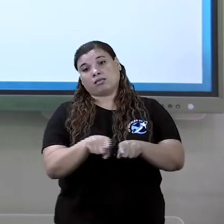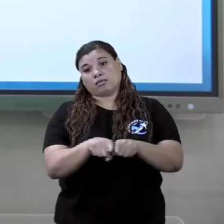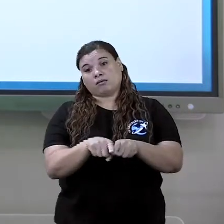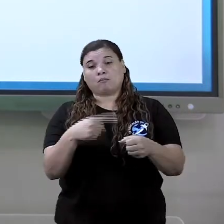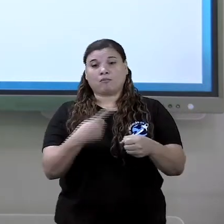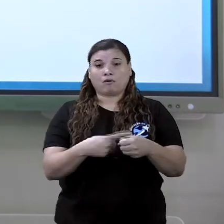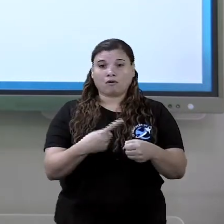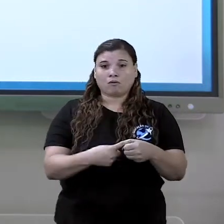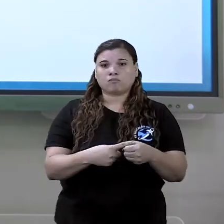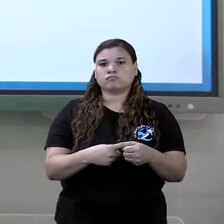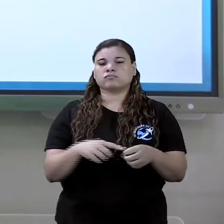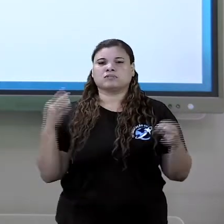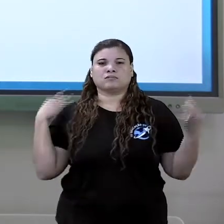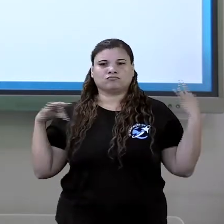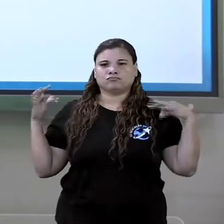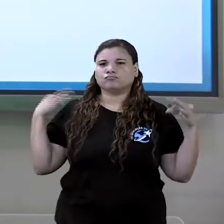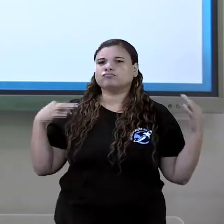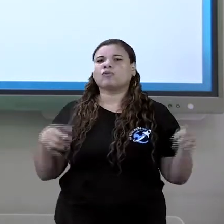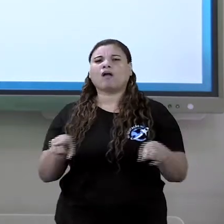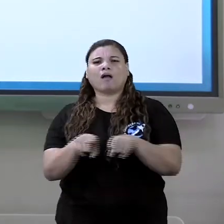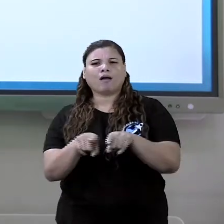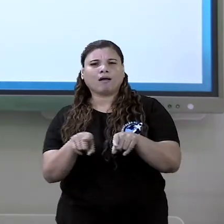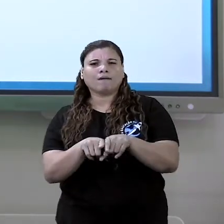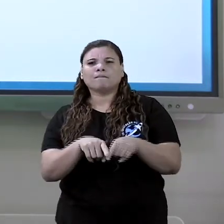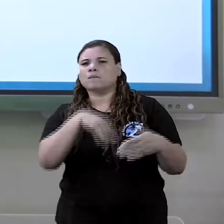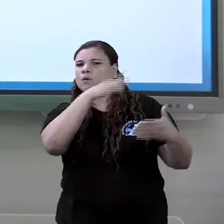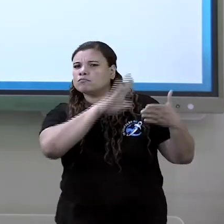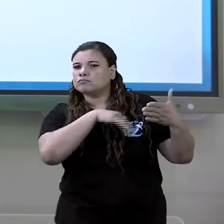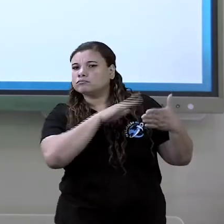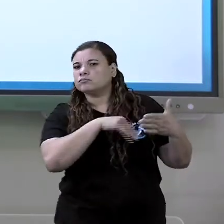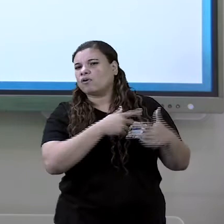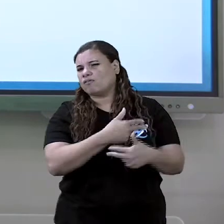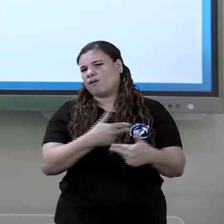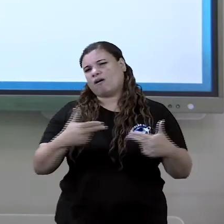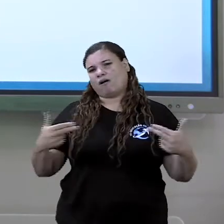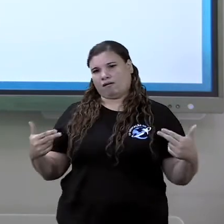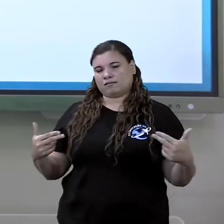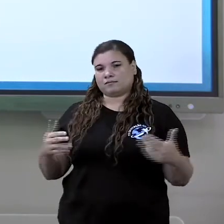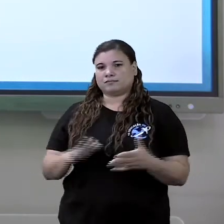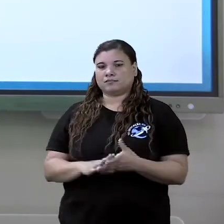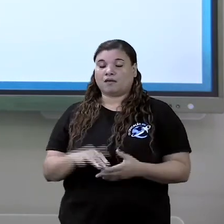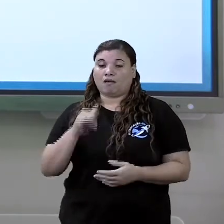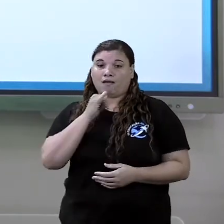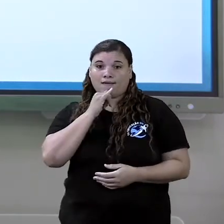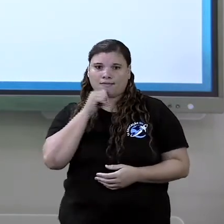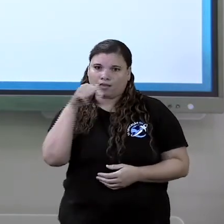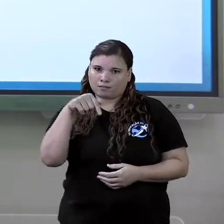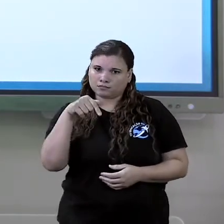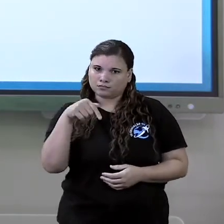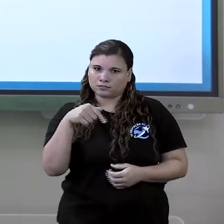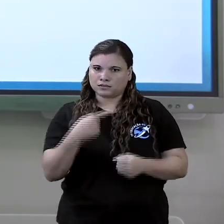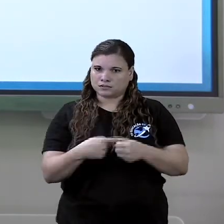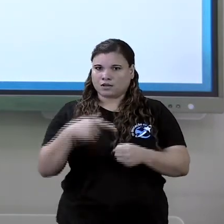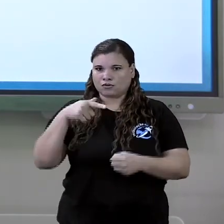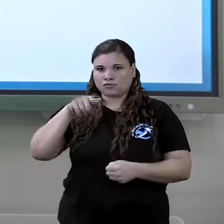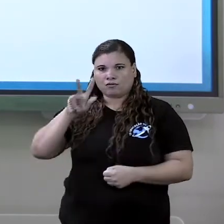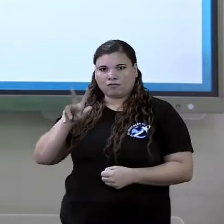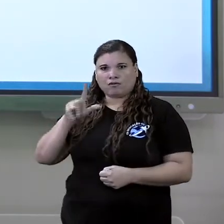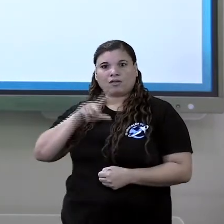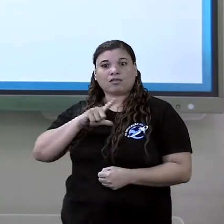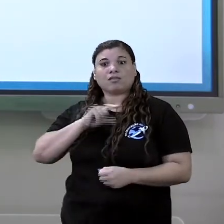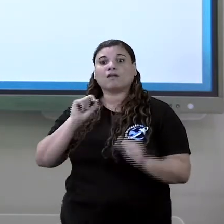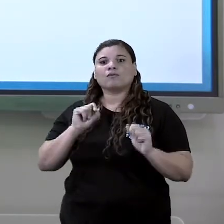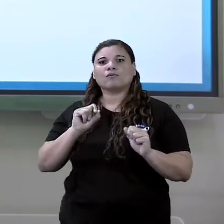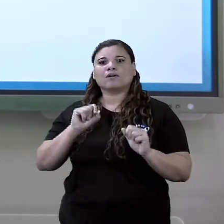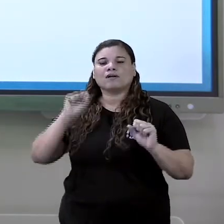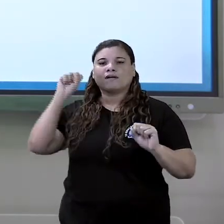turística. Por exemplo, na nossa cidade, Governador Valadares, nós temos a açucareira, não